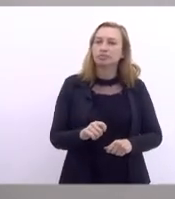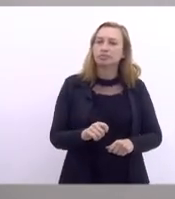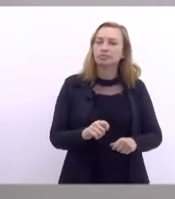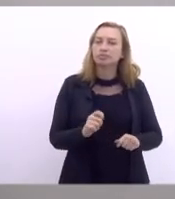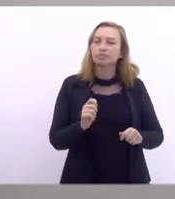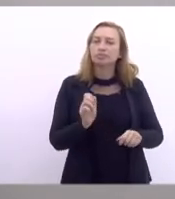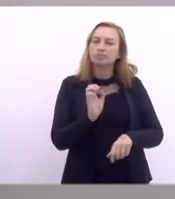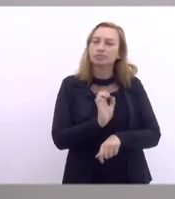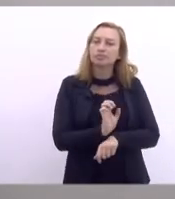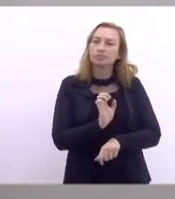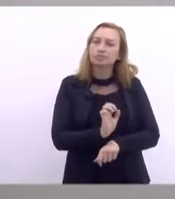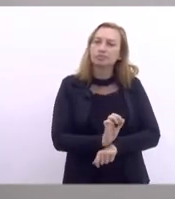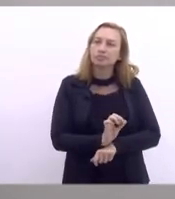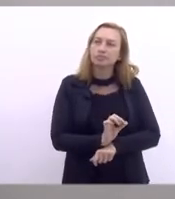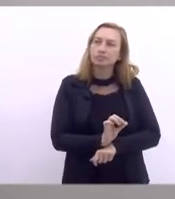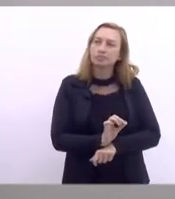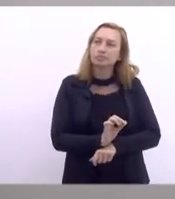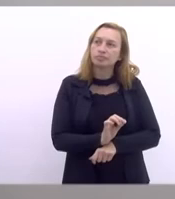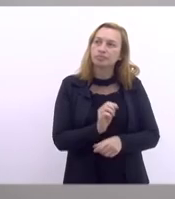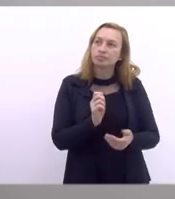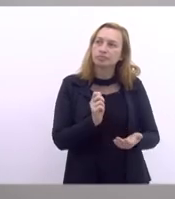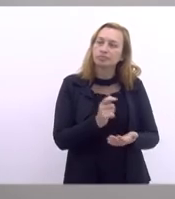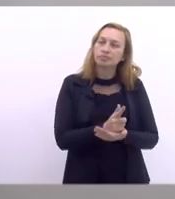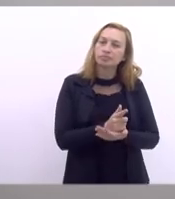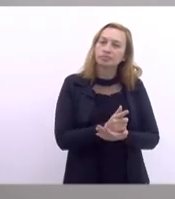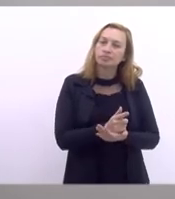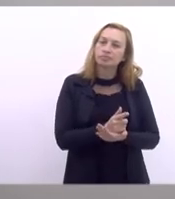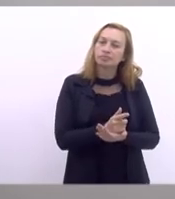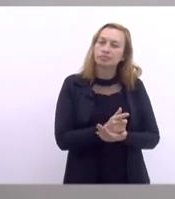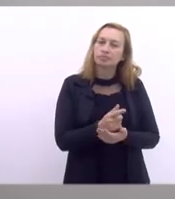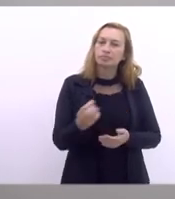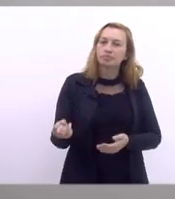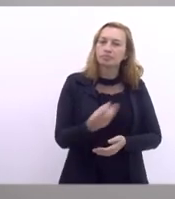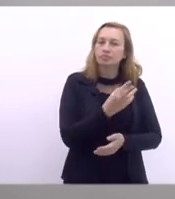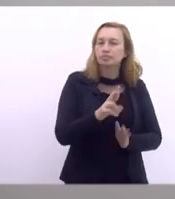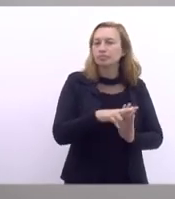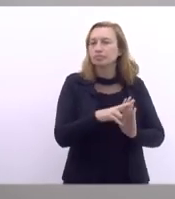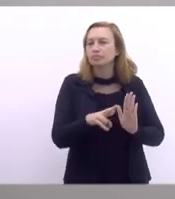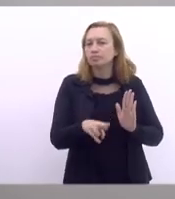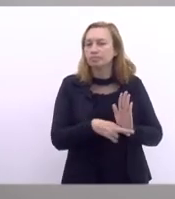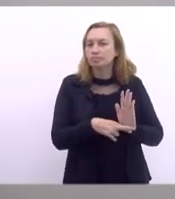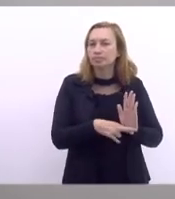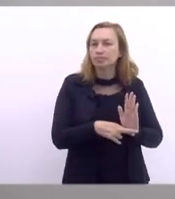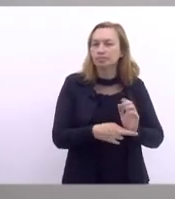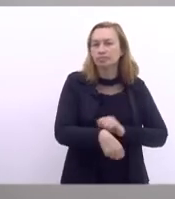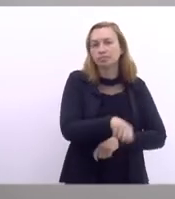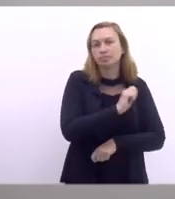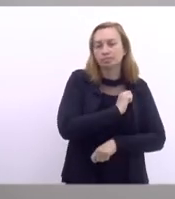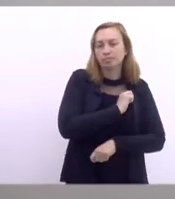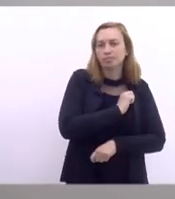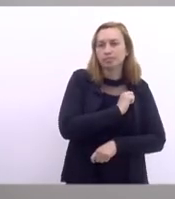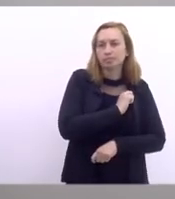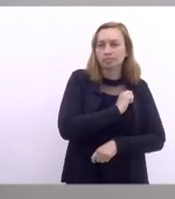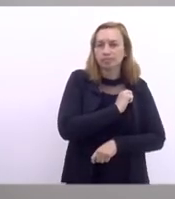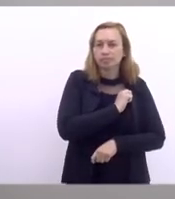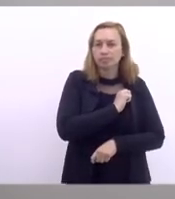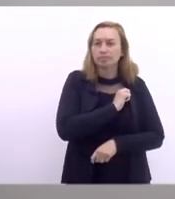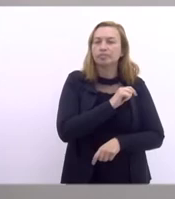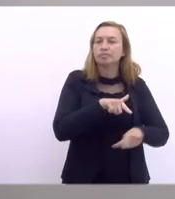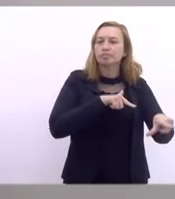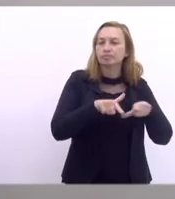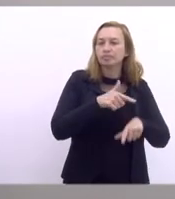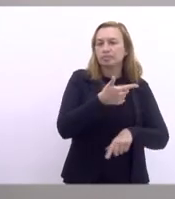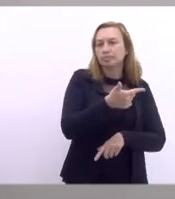ao estado de adesão do Estado do Rio de Janeiro é o novo regime de recuperação fiscal no exercício de